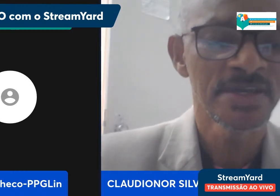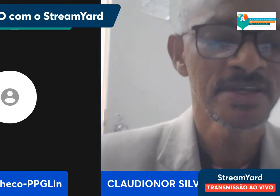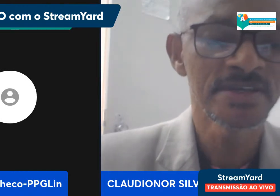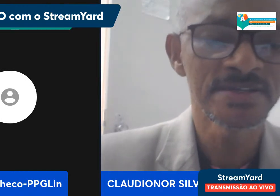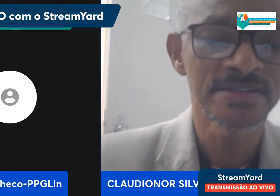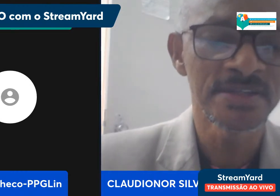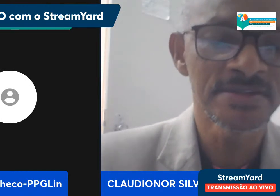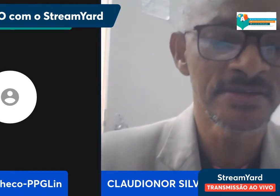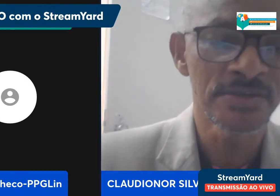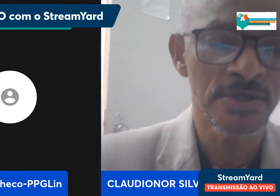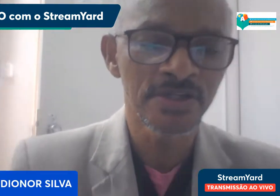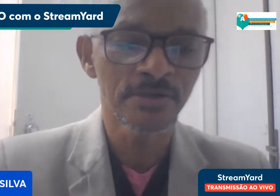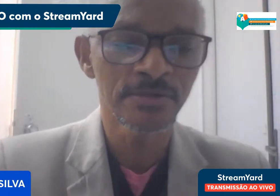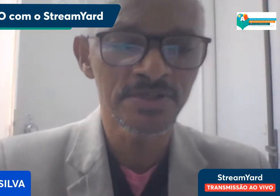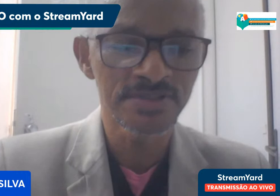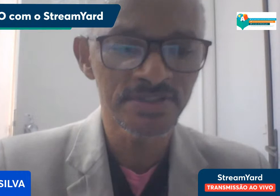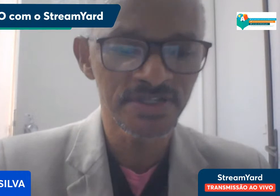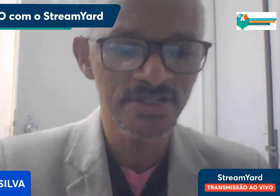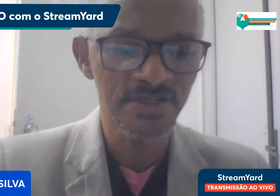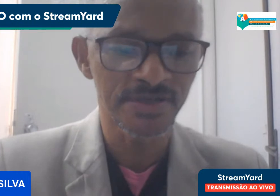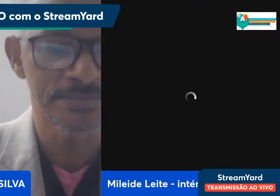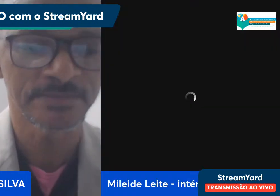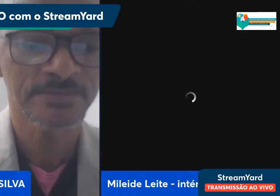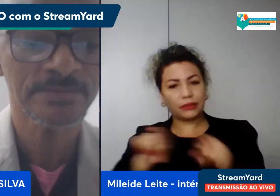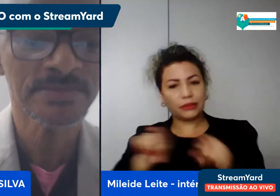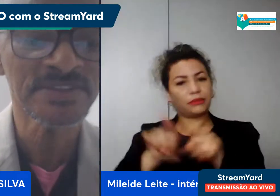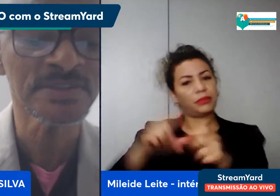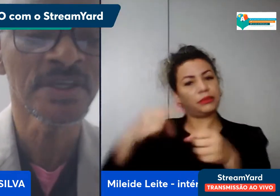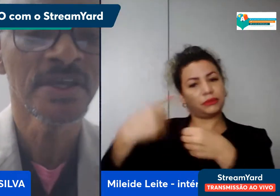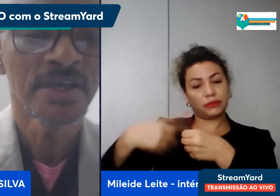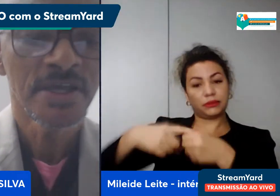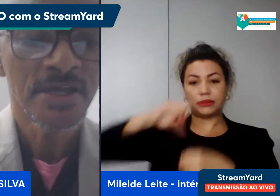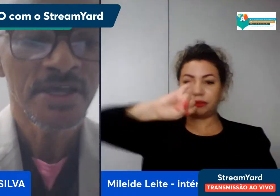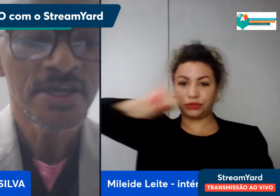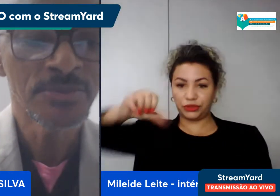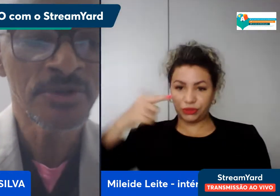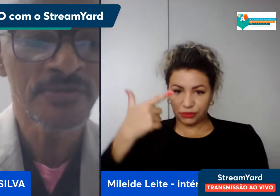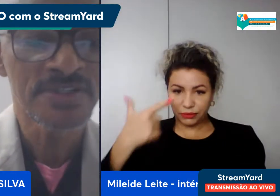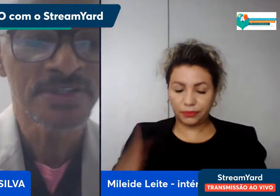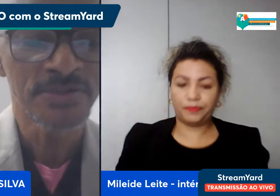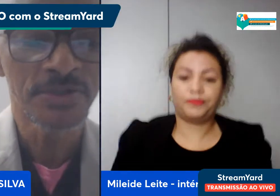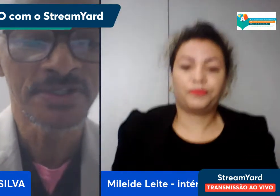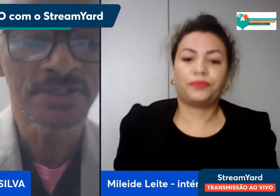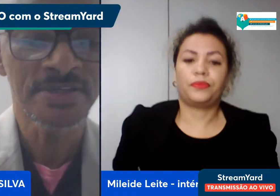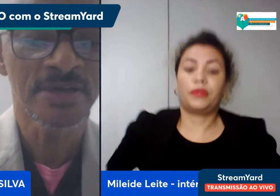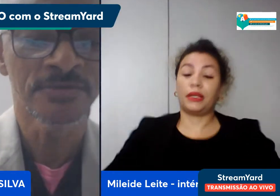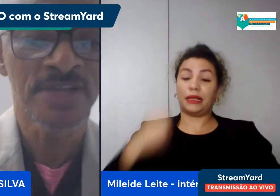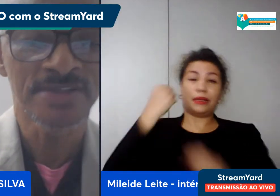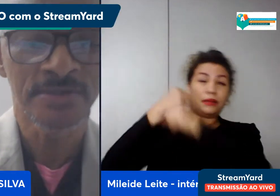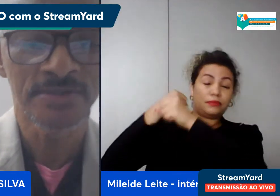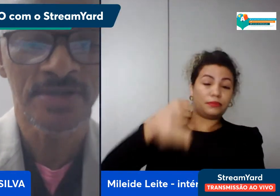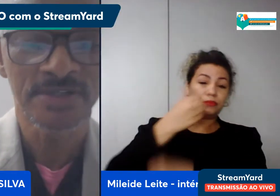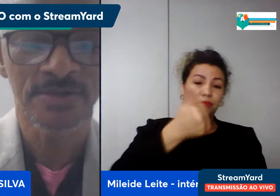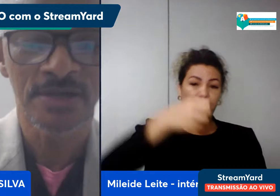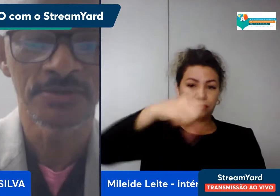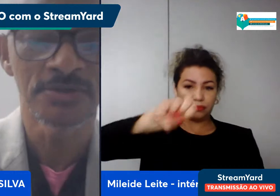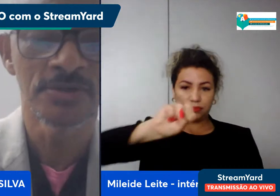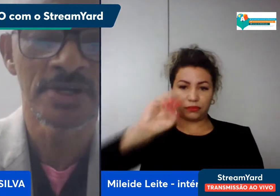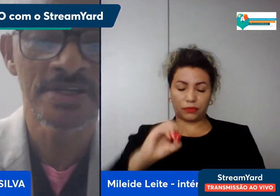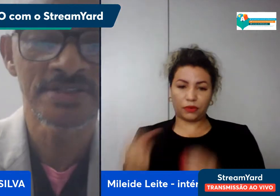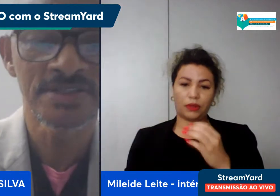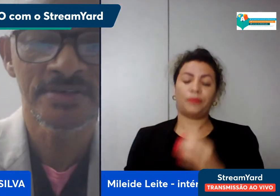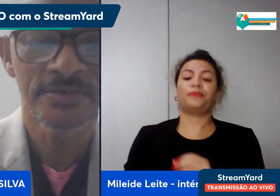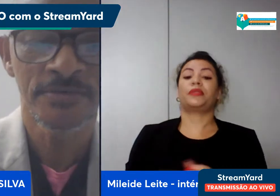faculdades existentes em Vitória da Conquista e Jequié. Em 1980, a Fundação Educacional